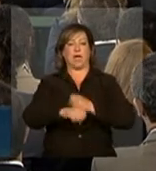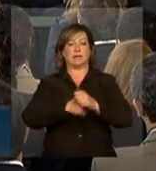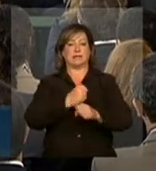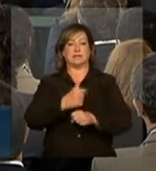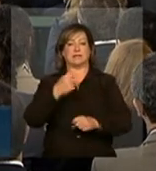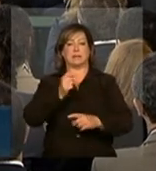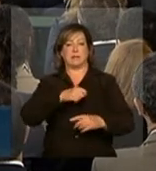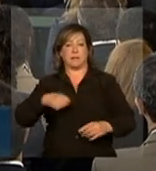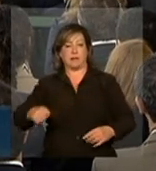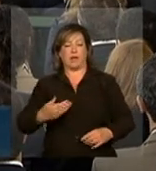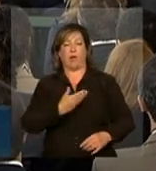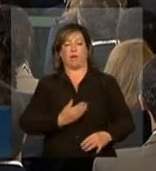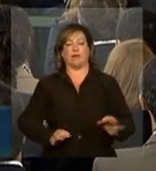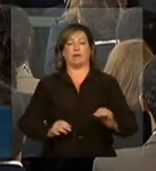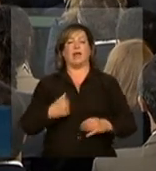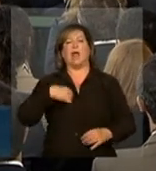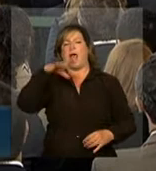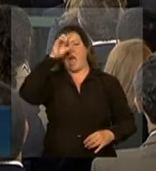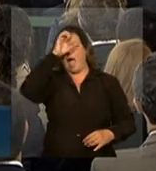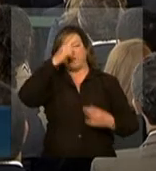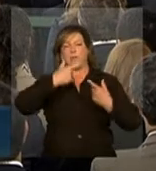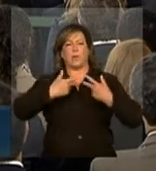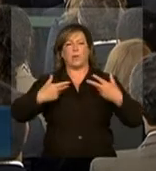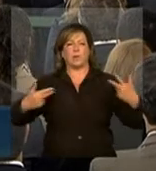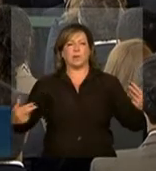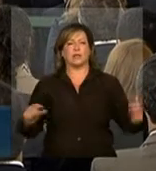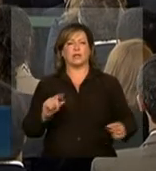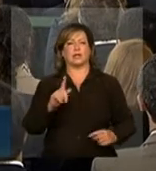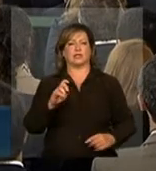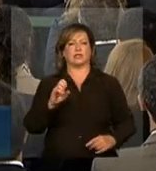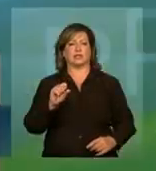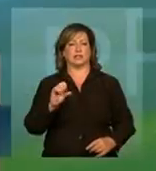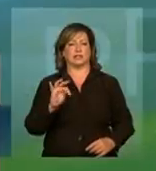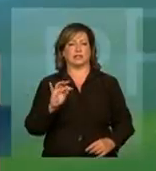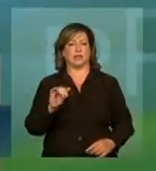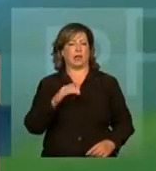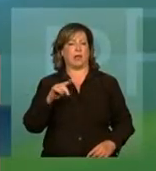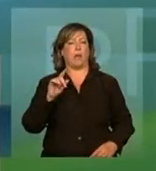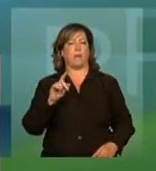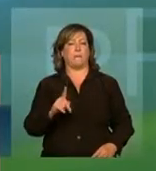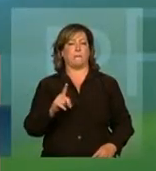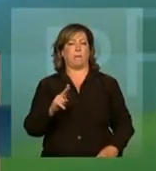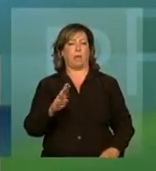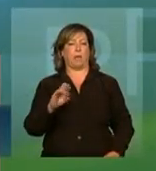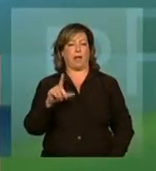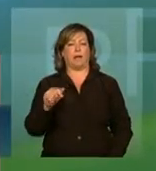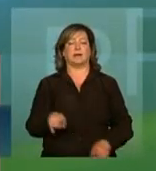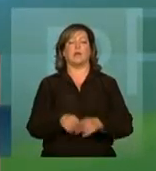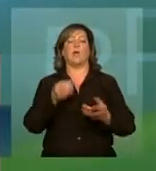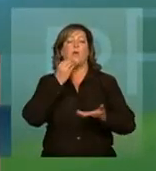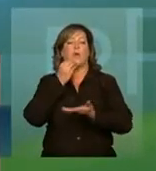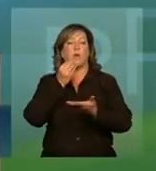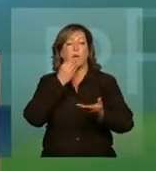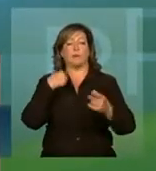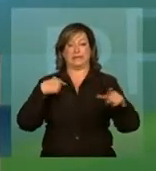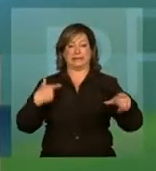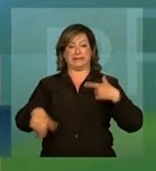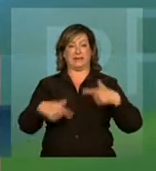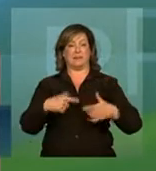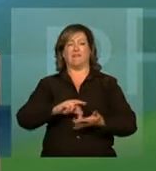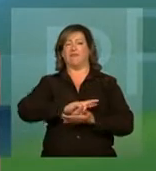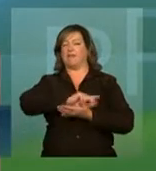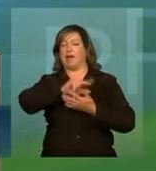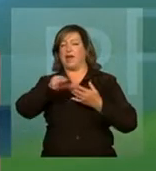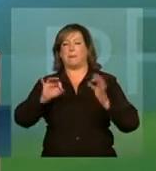Muito obrigada por tudo que eu pude aprender sobre gestão pública. Muito obrigada pela oportunidade de trabalhar em tantos